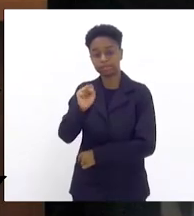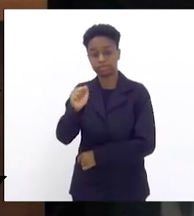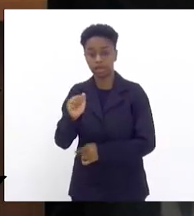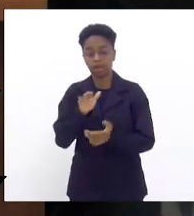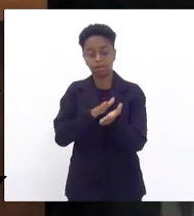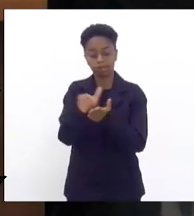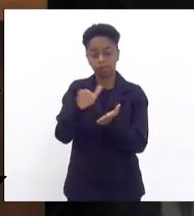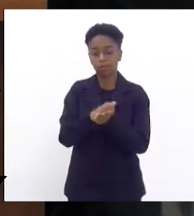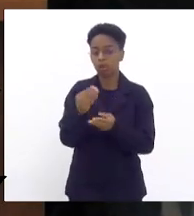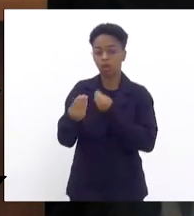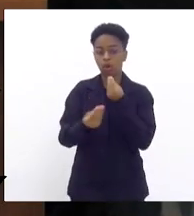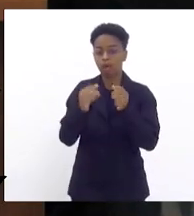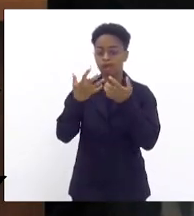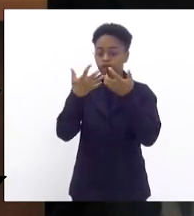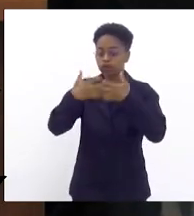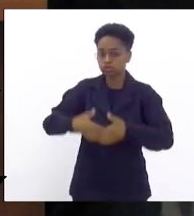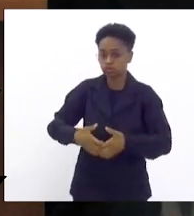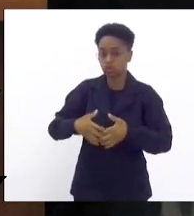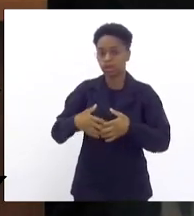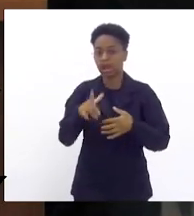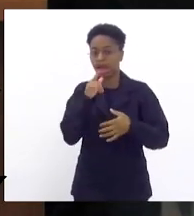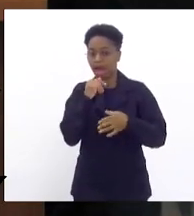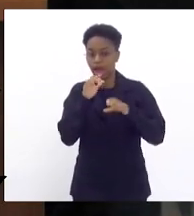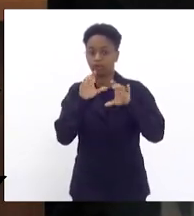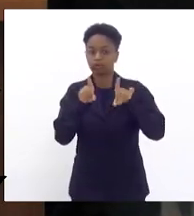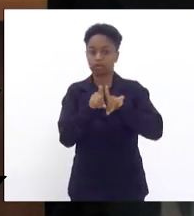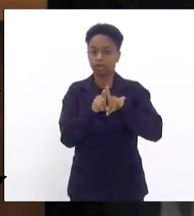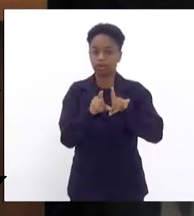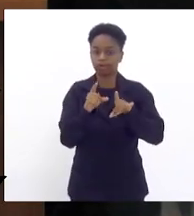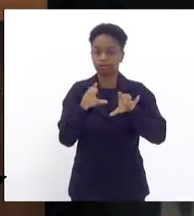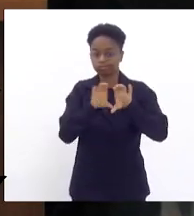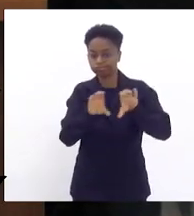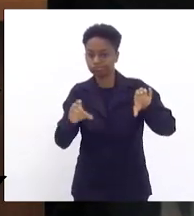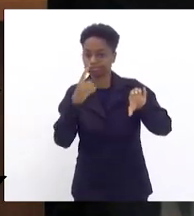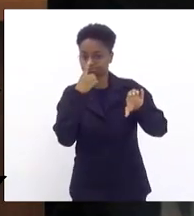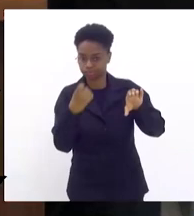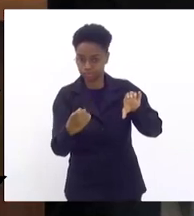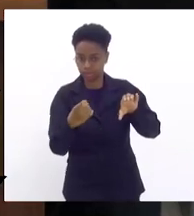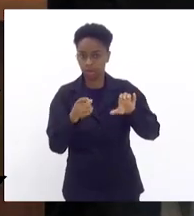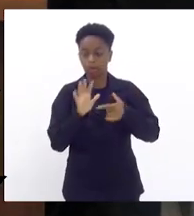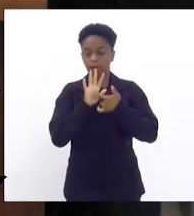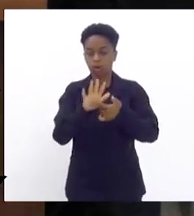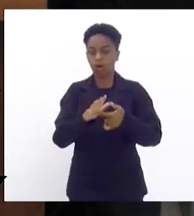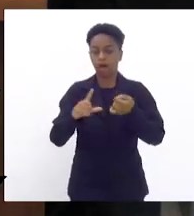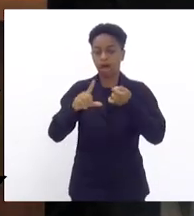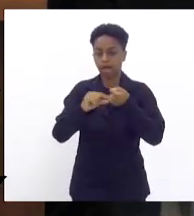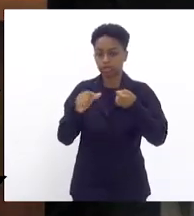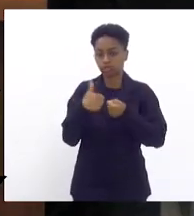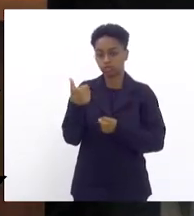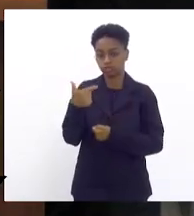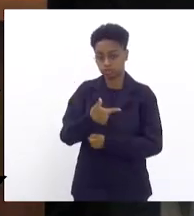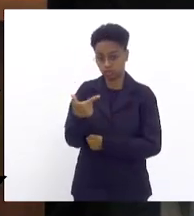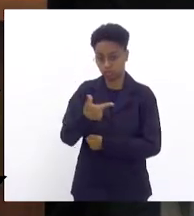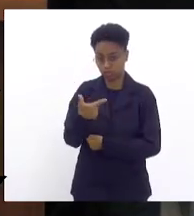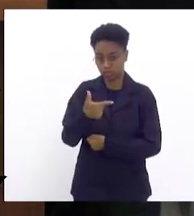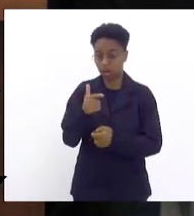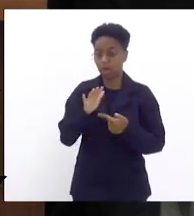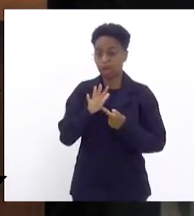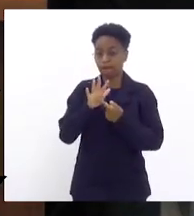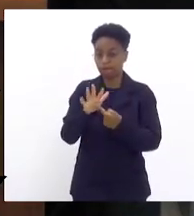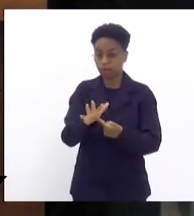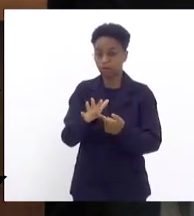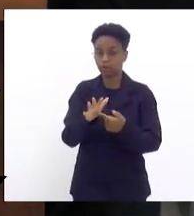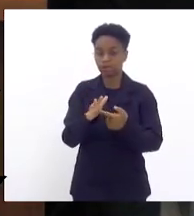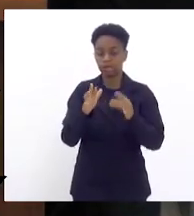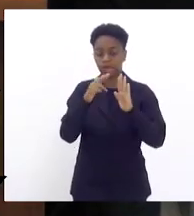dos serviços de abastecimento de água, esgoto sanitário, que diz o seguinte, no artigo 2º, adota-se nesse regulamento o seguinte conjunto